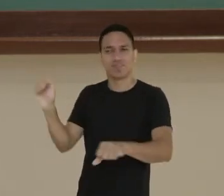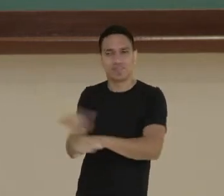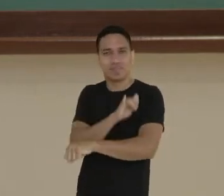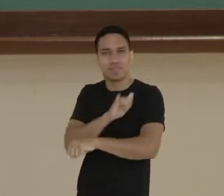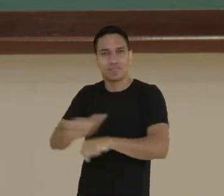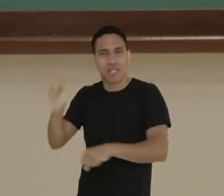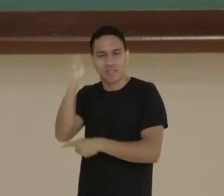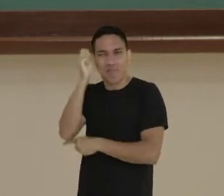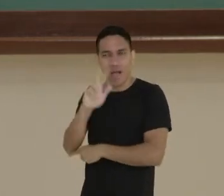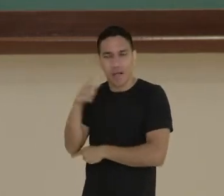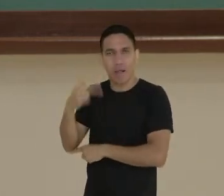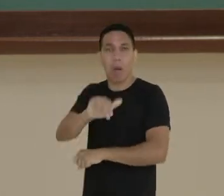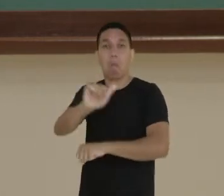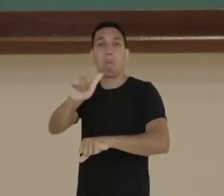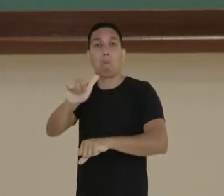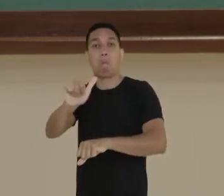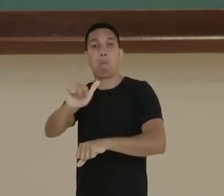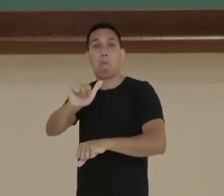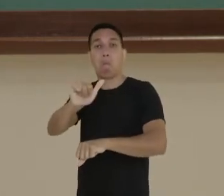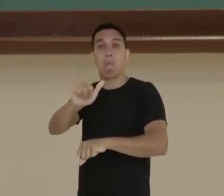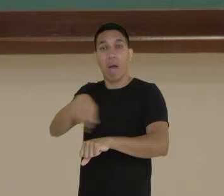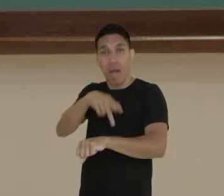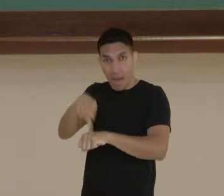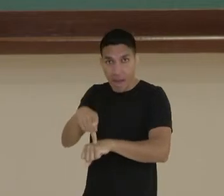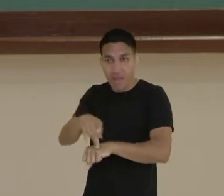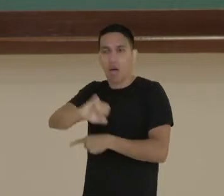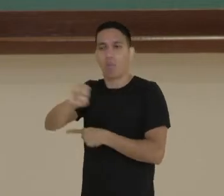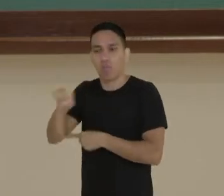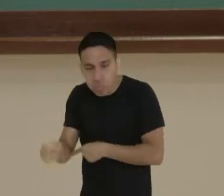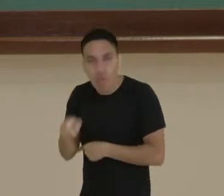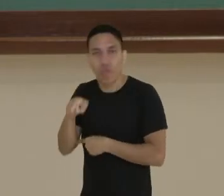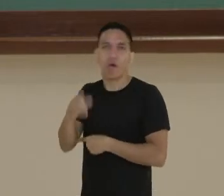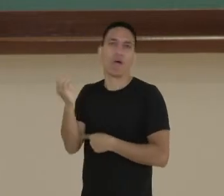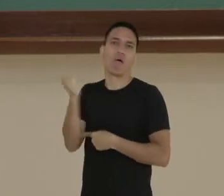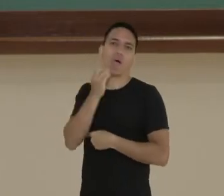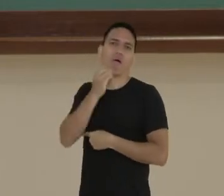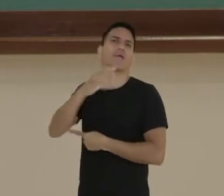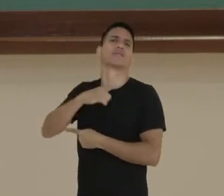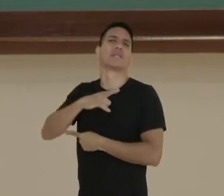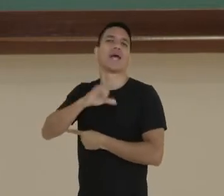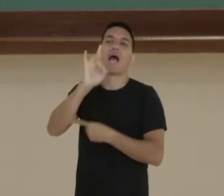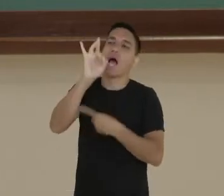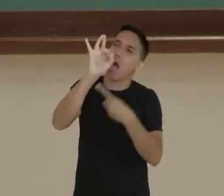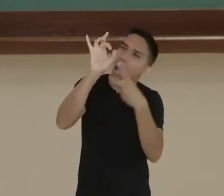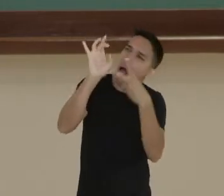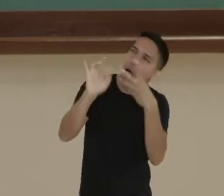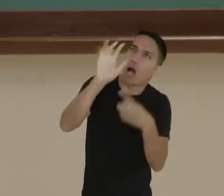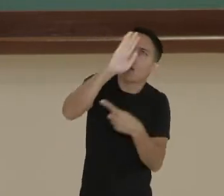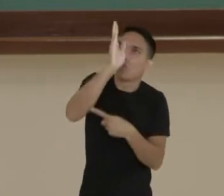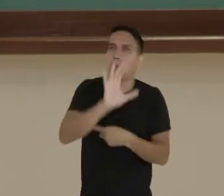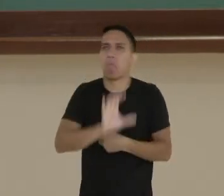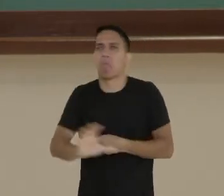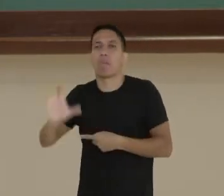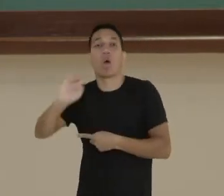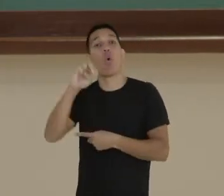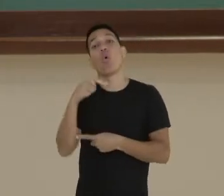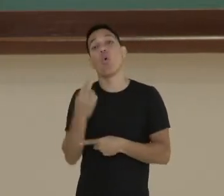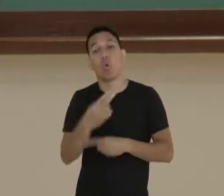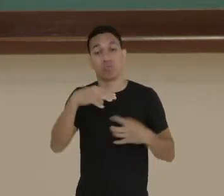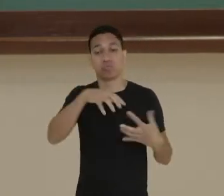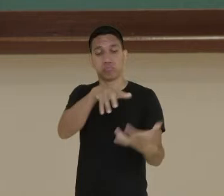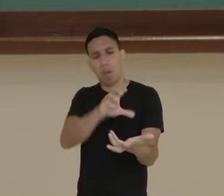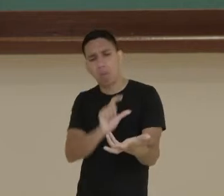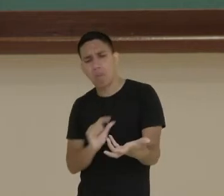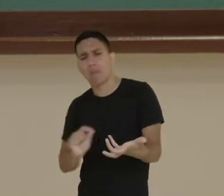é aproveitar aquilo que está disponível. Ou seja, cada região do país, do mundo, praticamente cada parte do